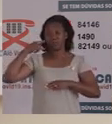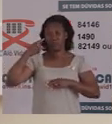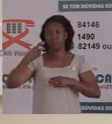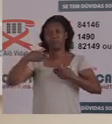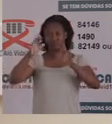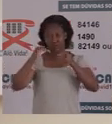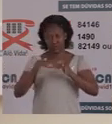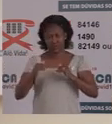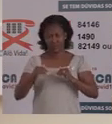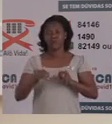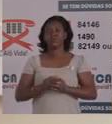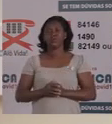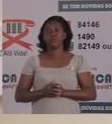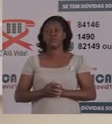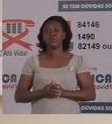favor.